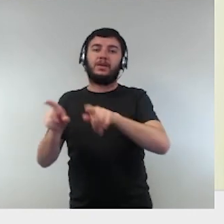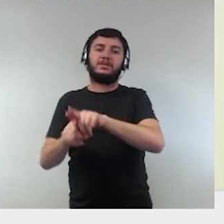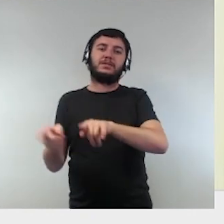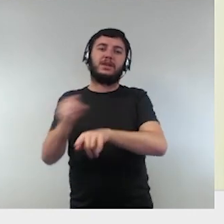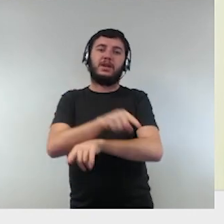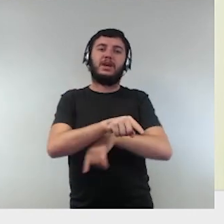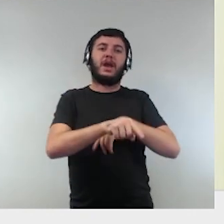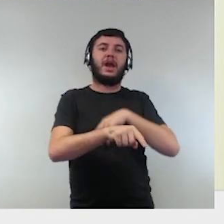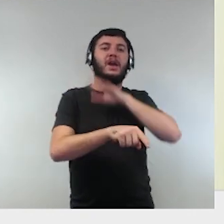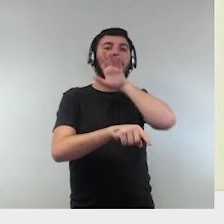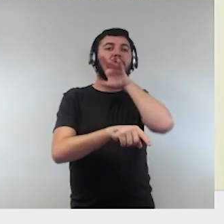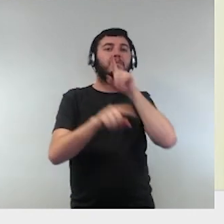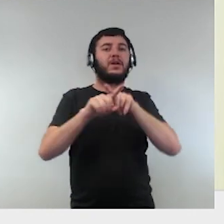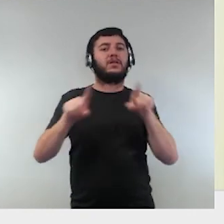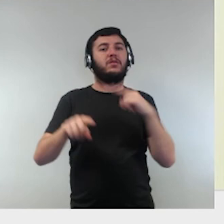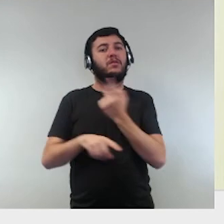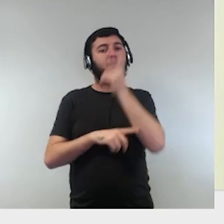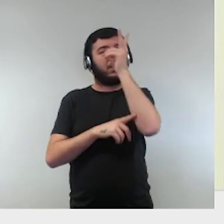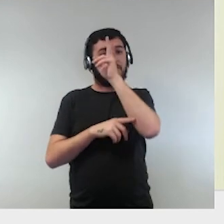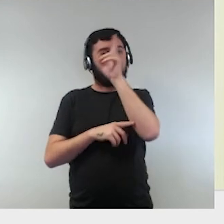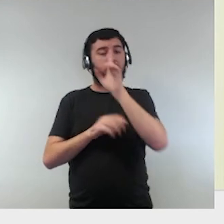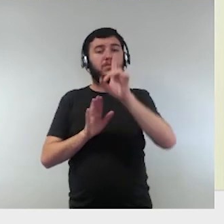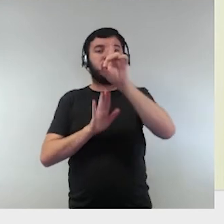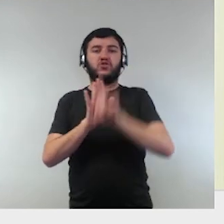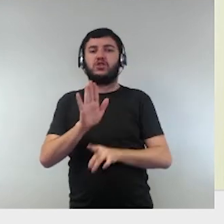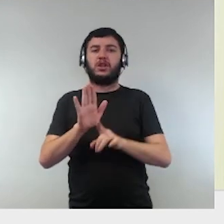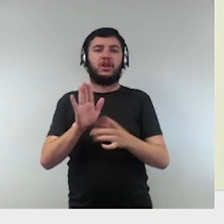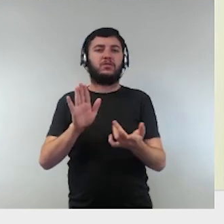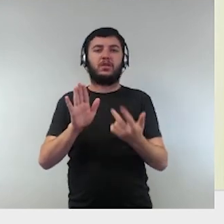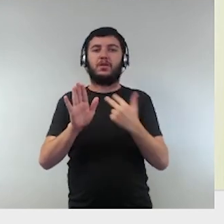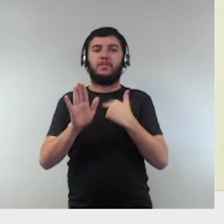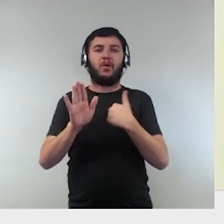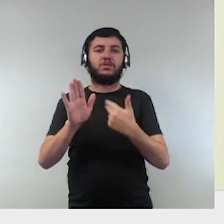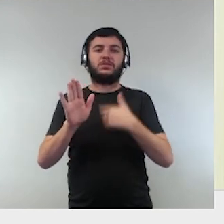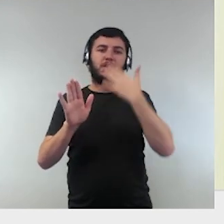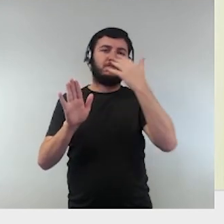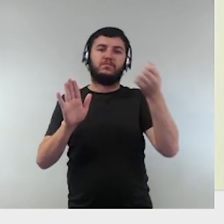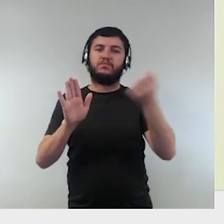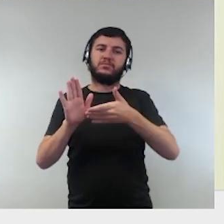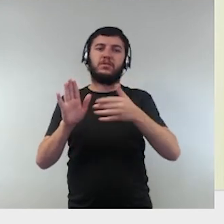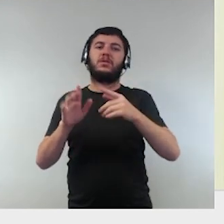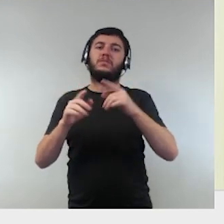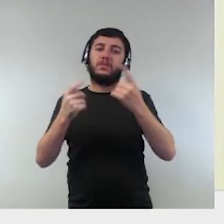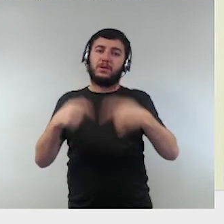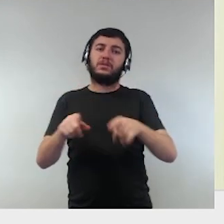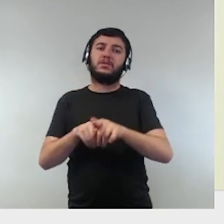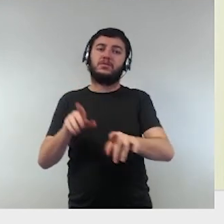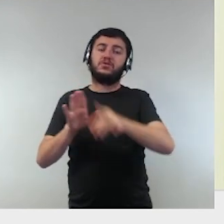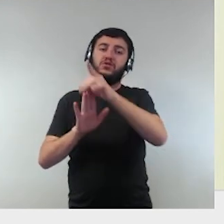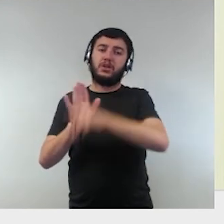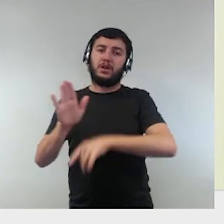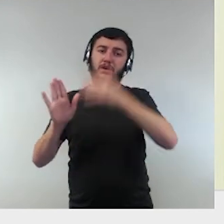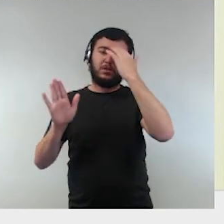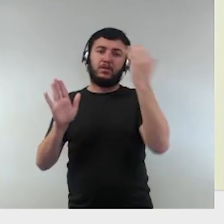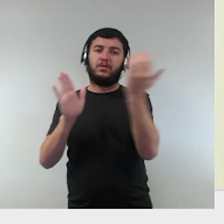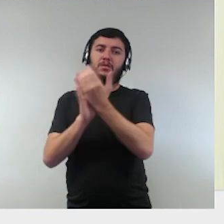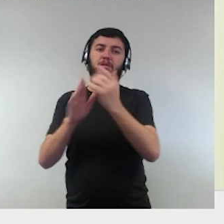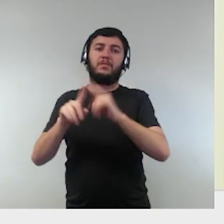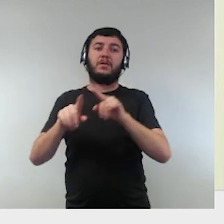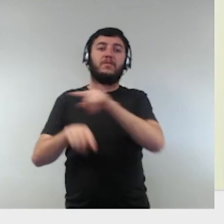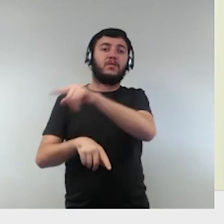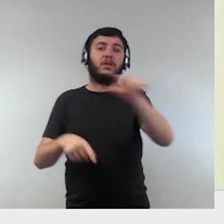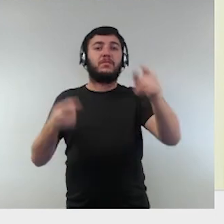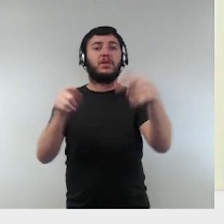lembrando que o direito não pode ser aplicado dissociado da realidade social que o permeia. Conheçam o Brasil, conheçam o